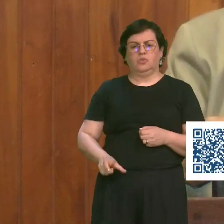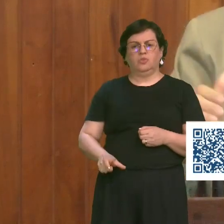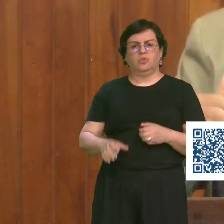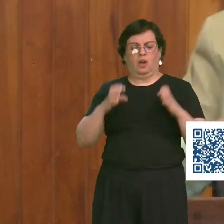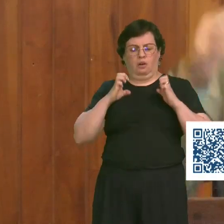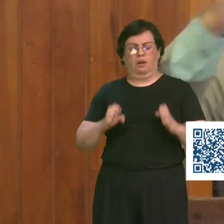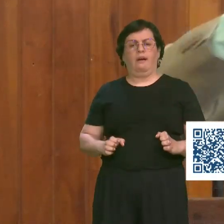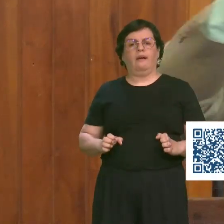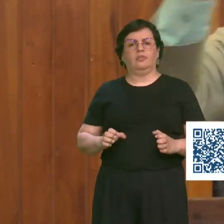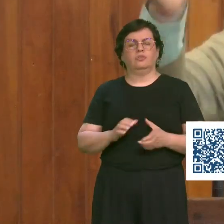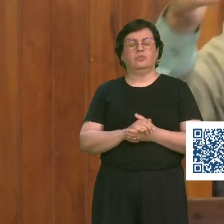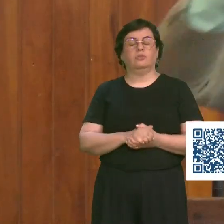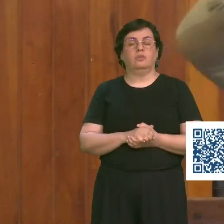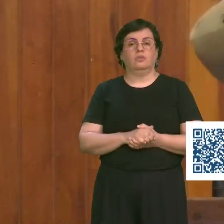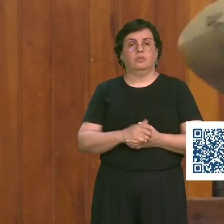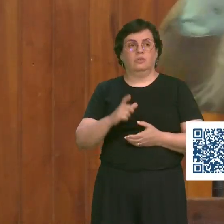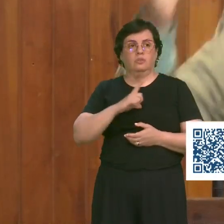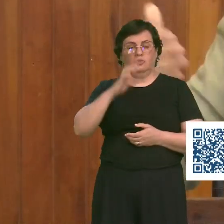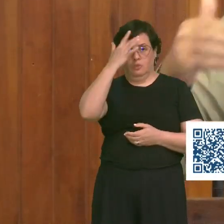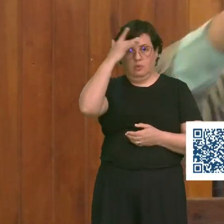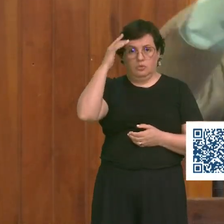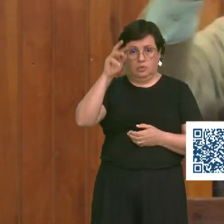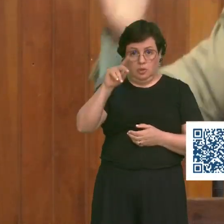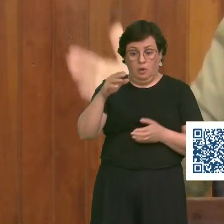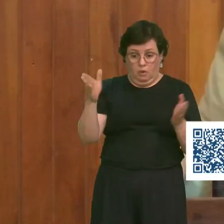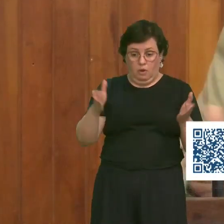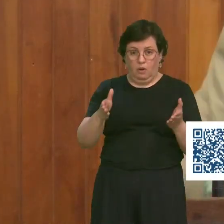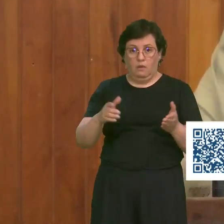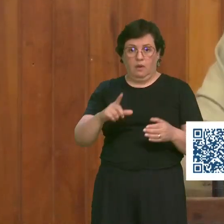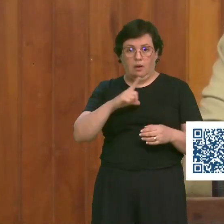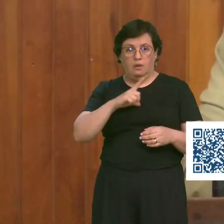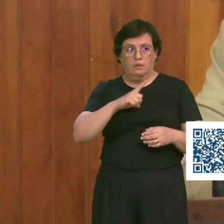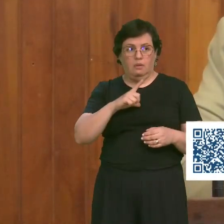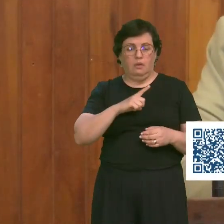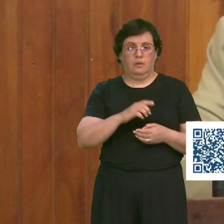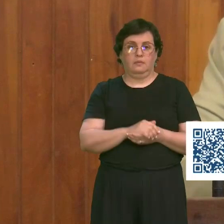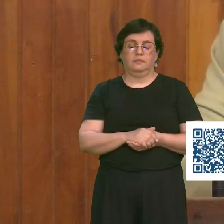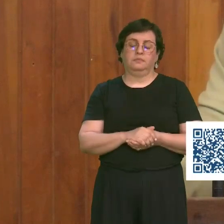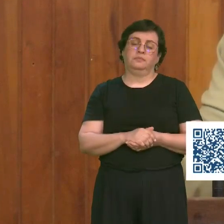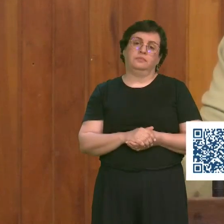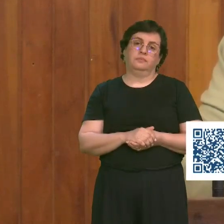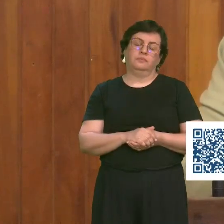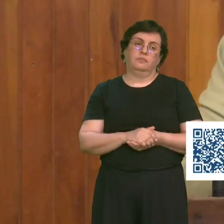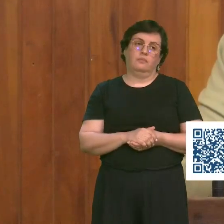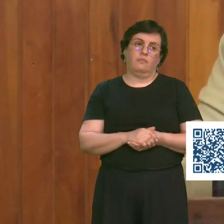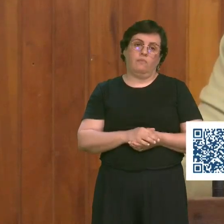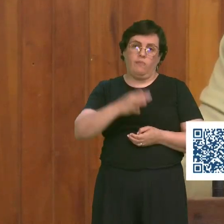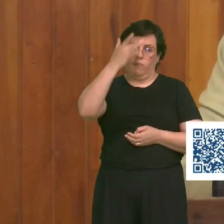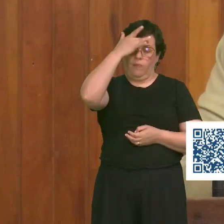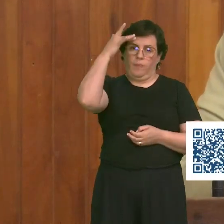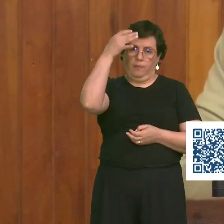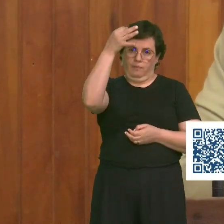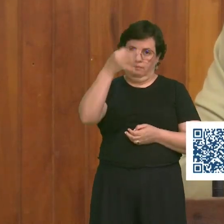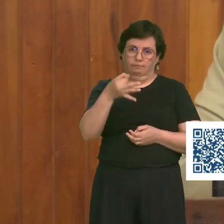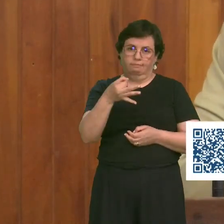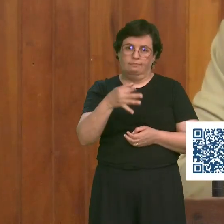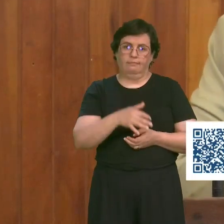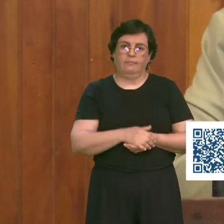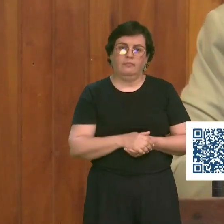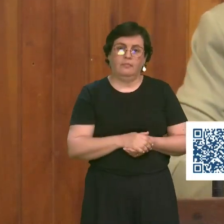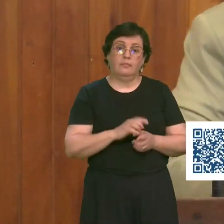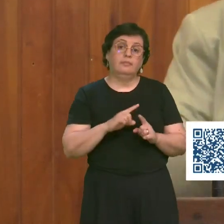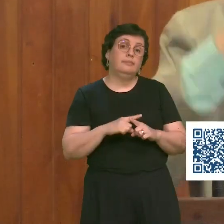Então tinha pessoas no quadro como ainda tem não podemos generalizar né gente decente né